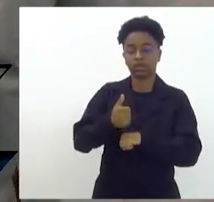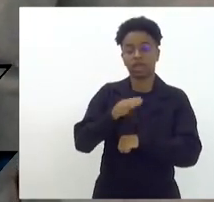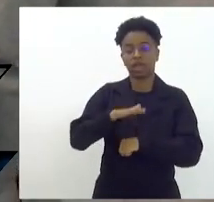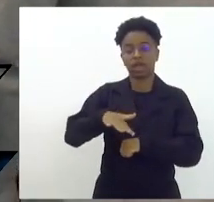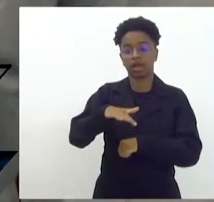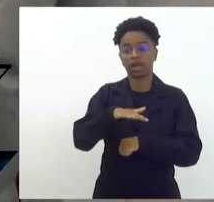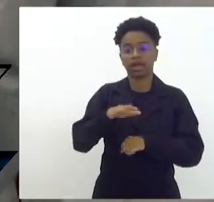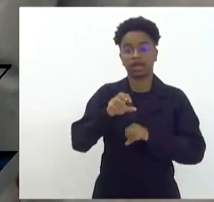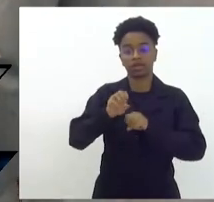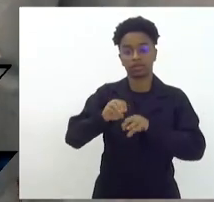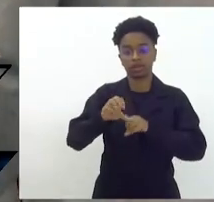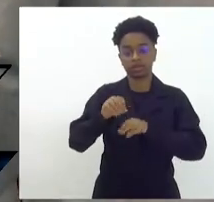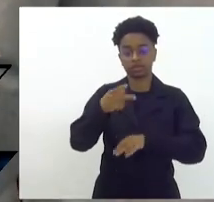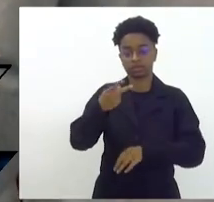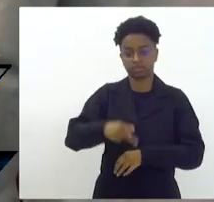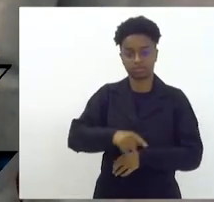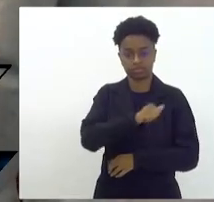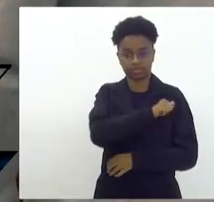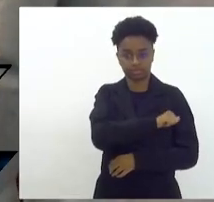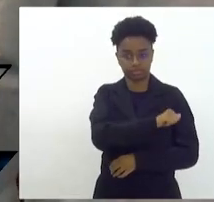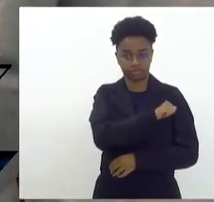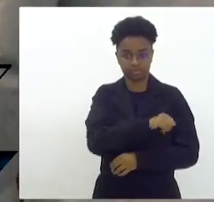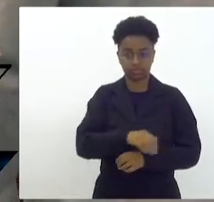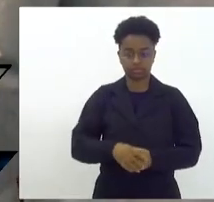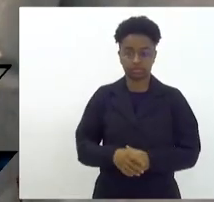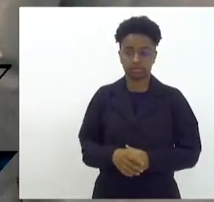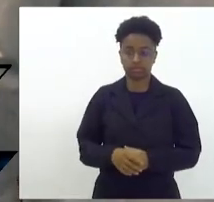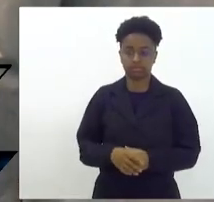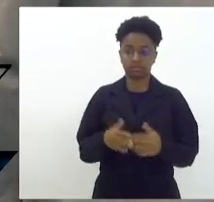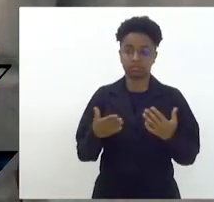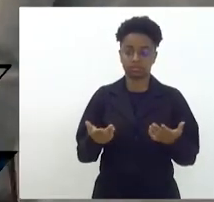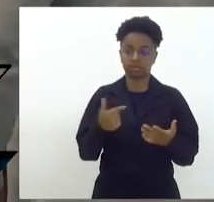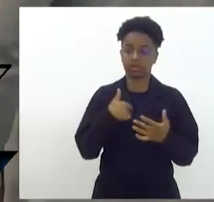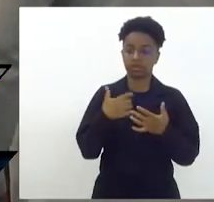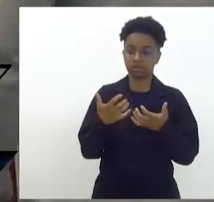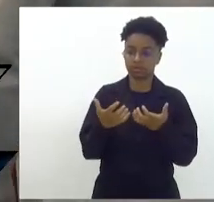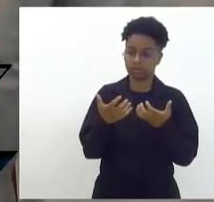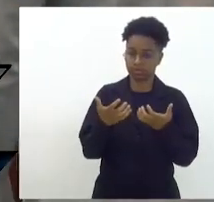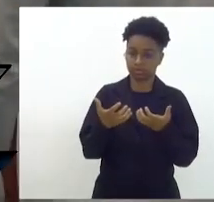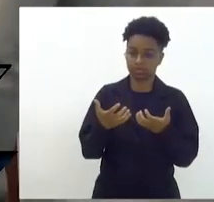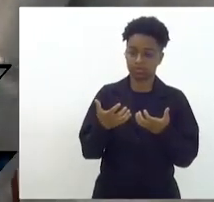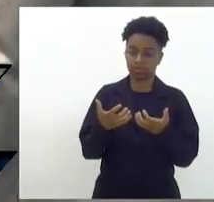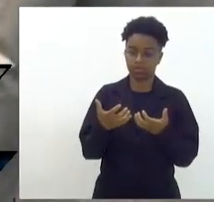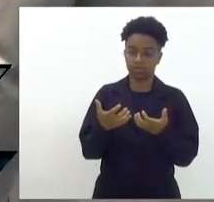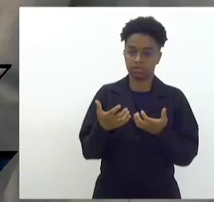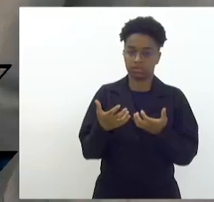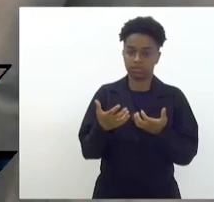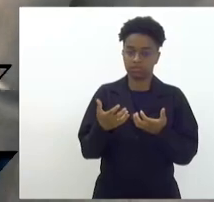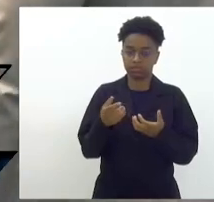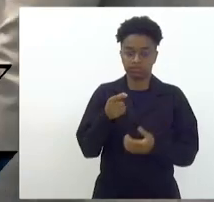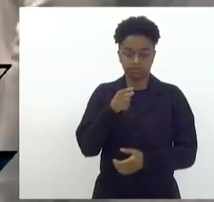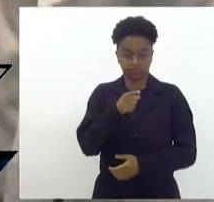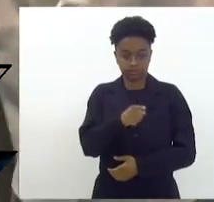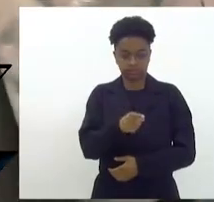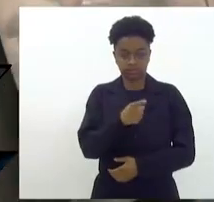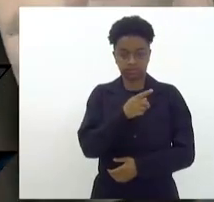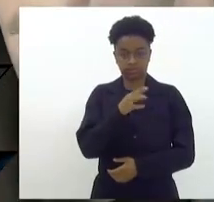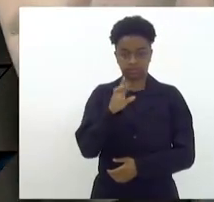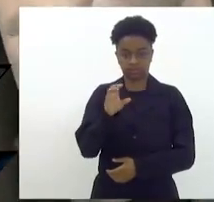Educação do Estado do Rio de Janeiro e eu queria Presidente Bacelar que vossa excelência